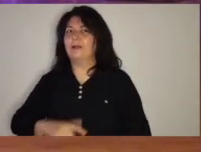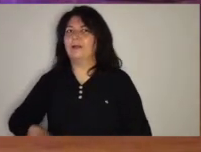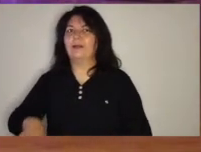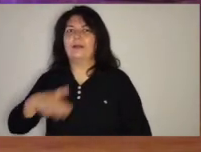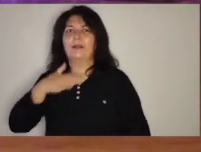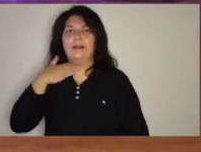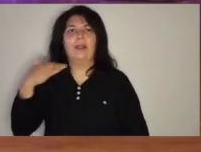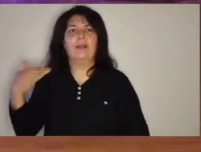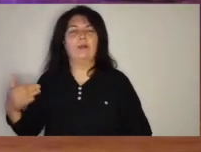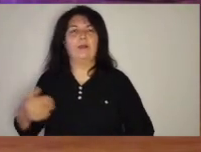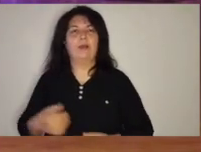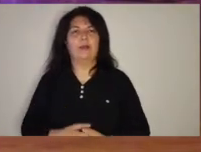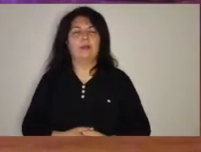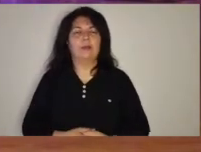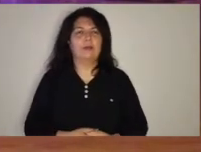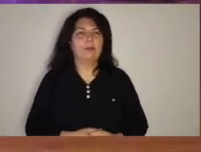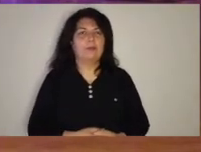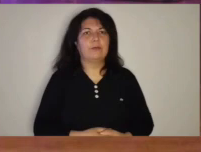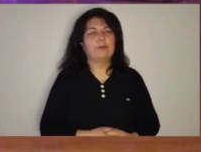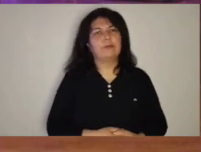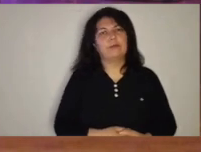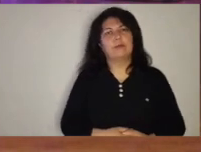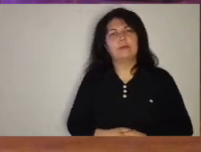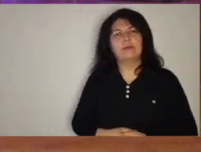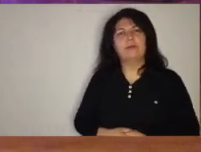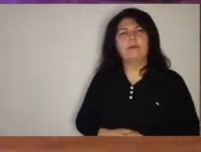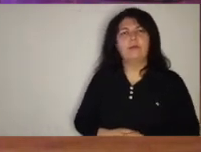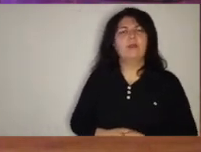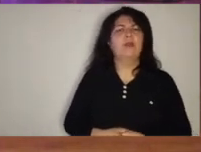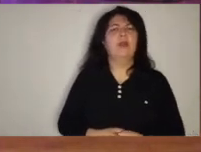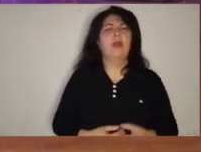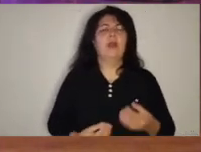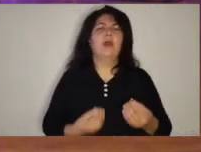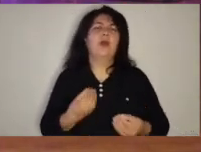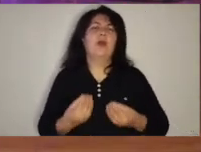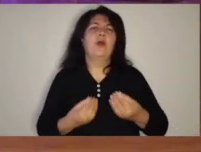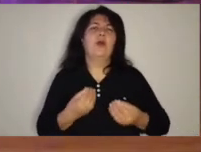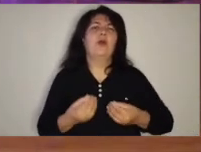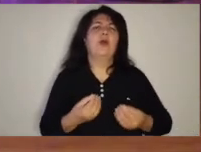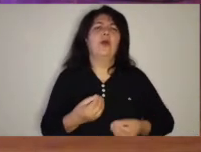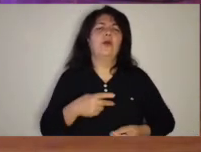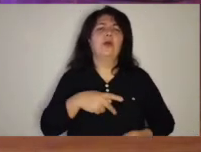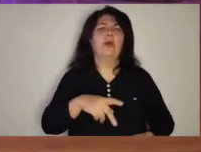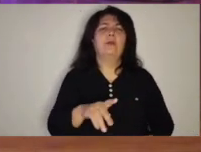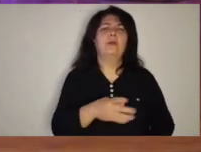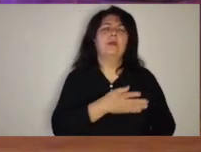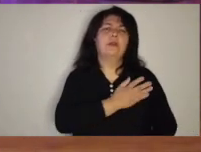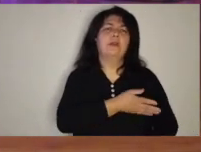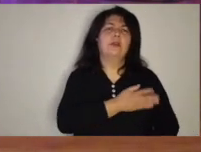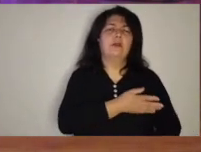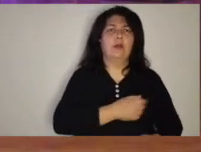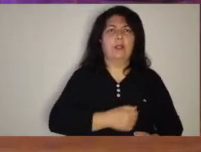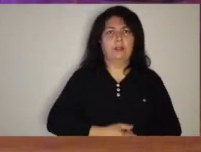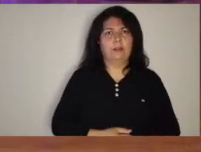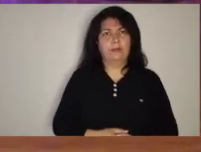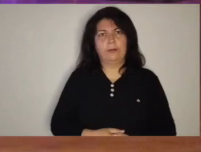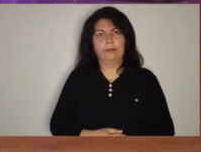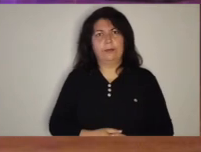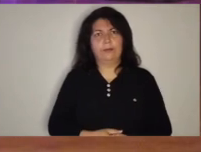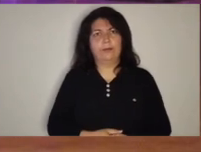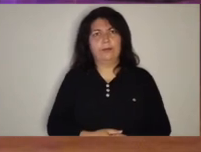famílias, sobre a casa de Abinadab, sobre a casa de Obed-edom. Como está a atitude do seu